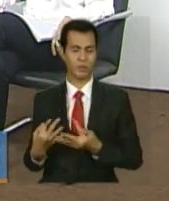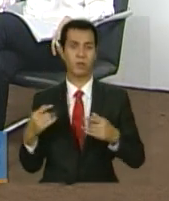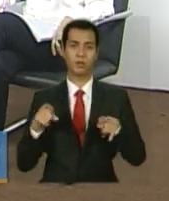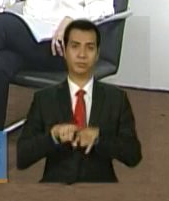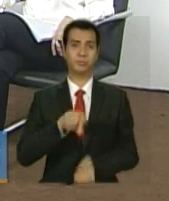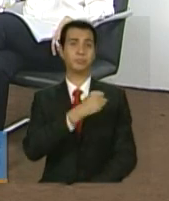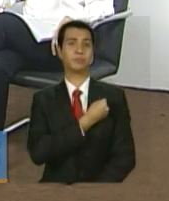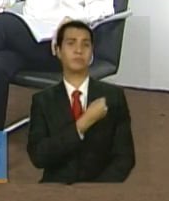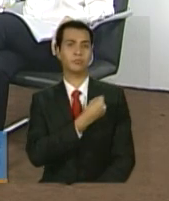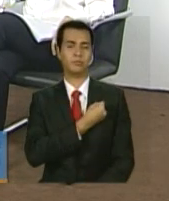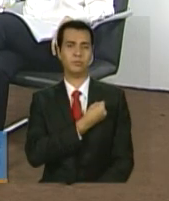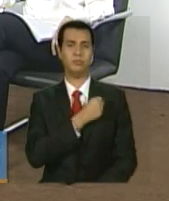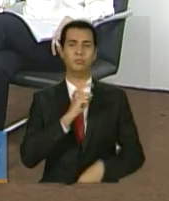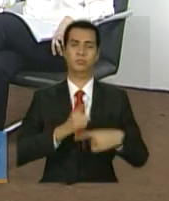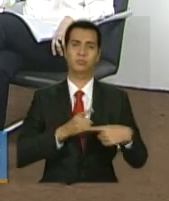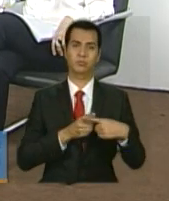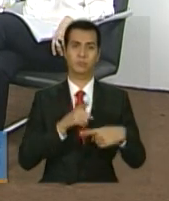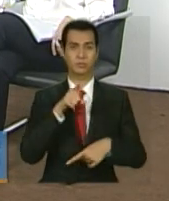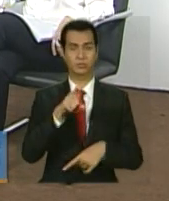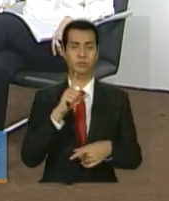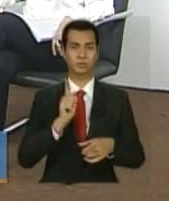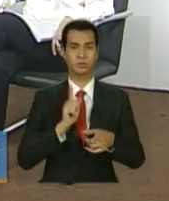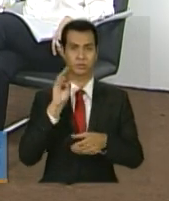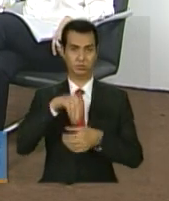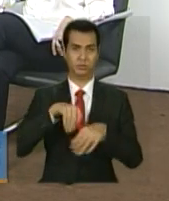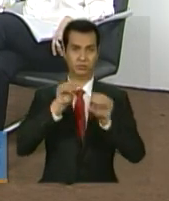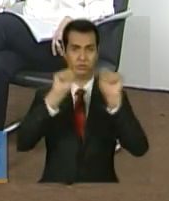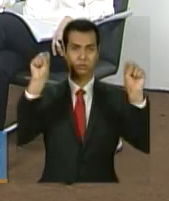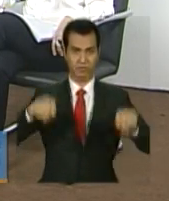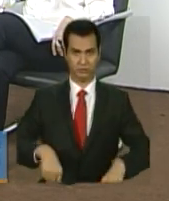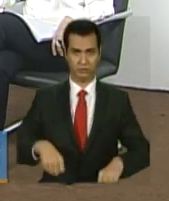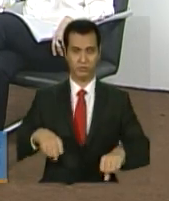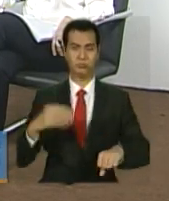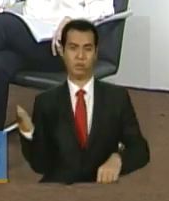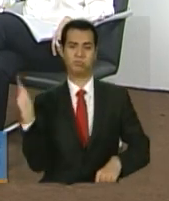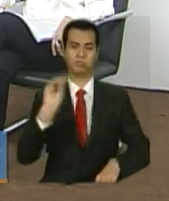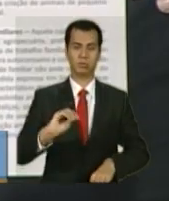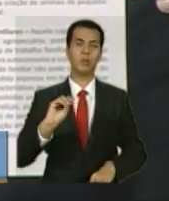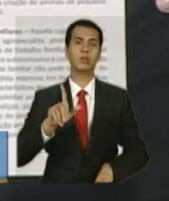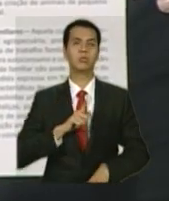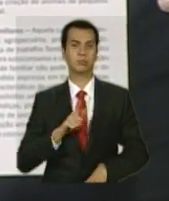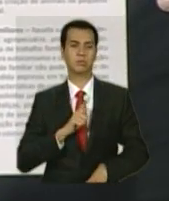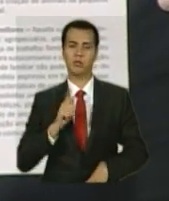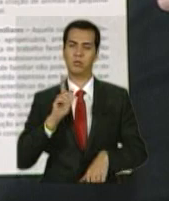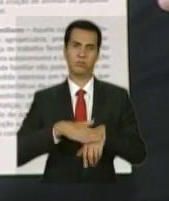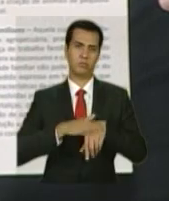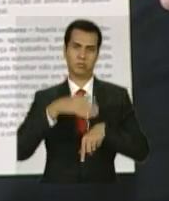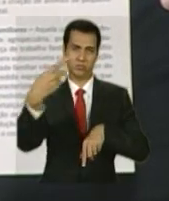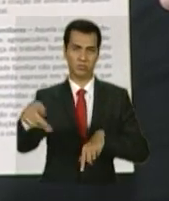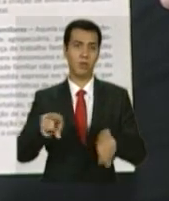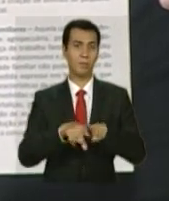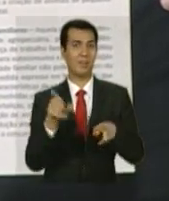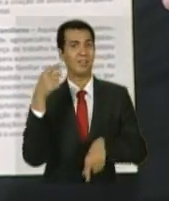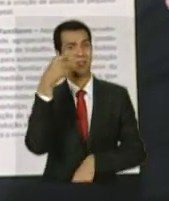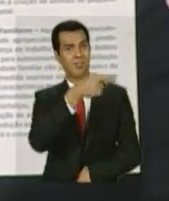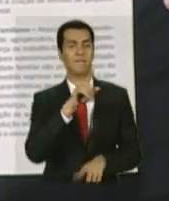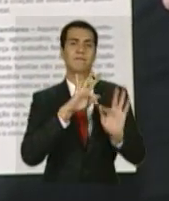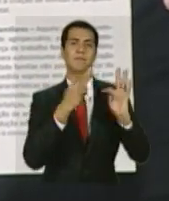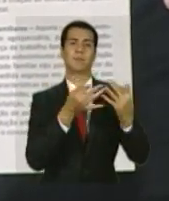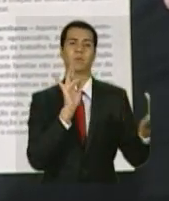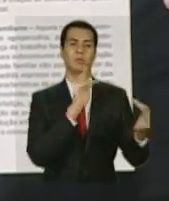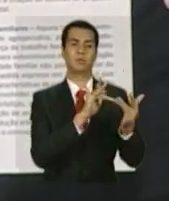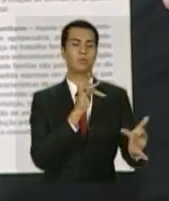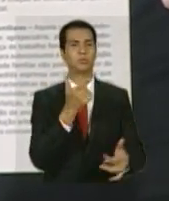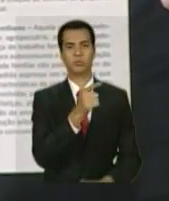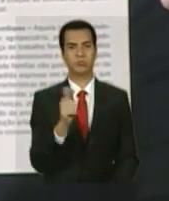na verdade, no preenchimento no sistema, o código preenche automático, mas lá na família não. E é bom também que